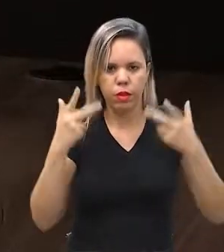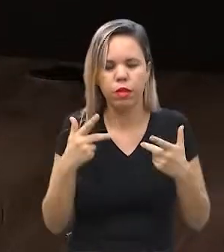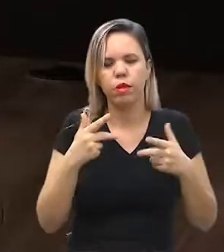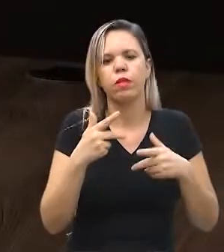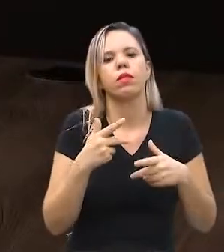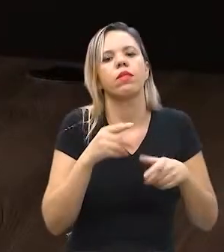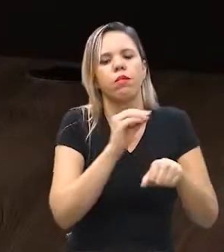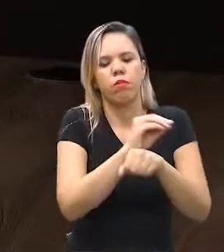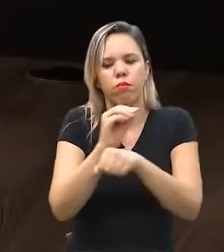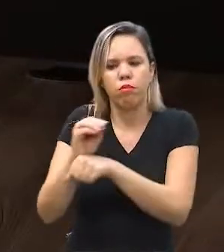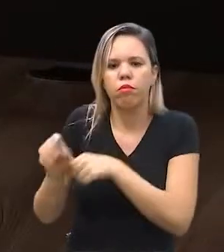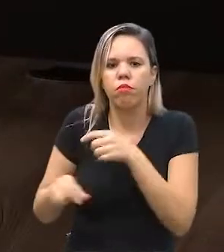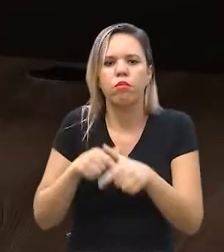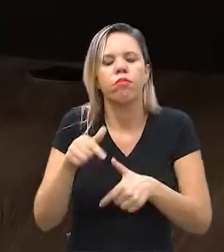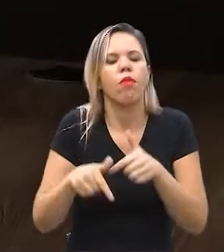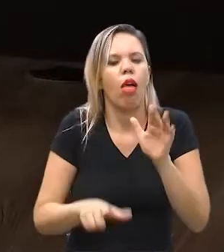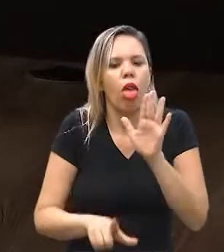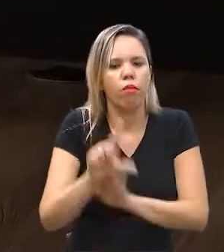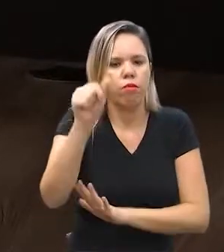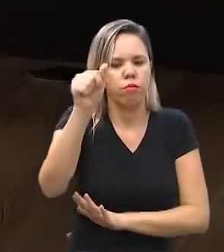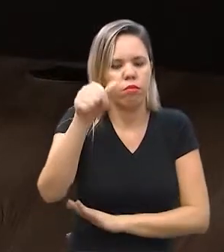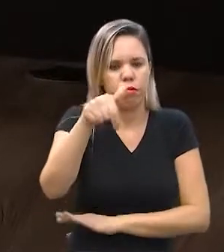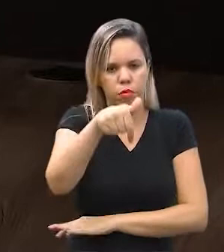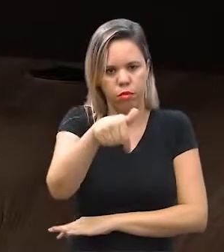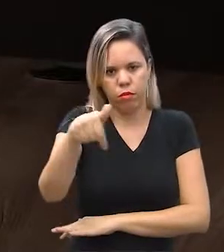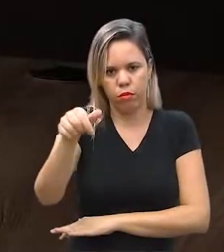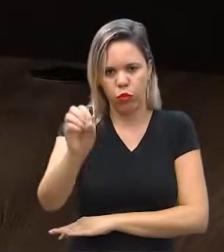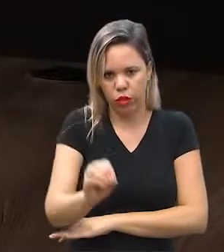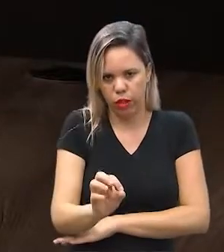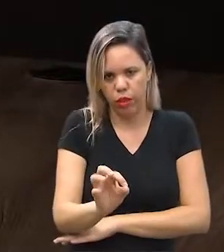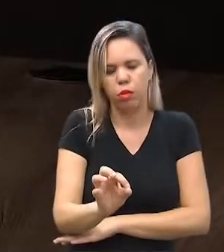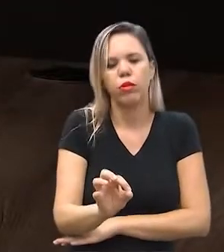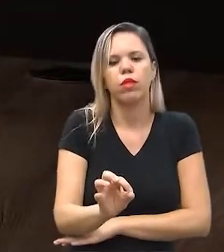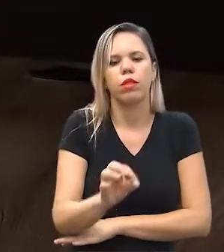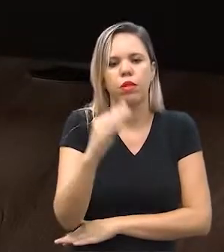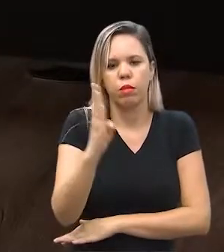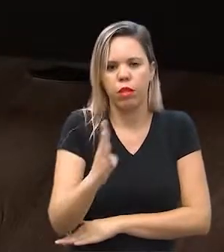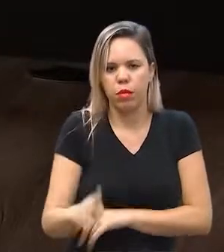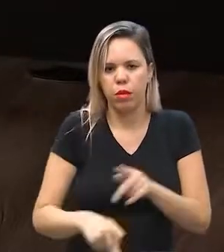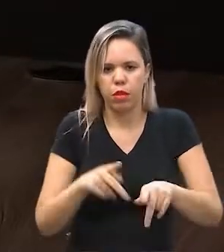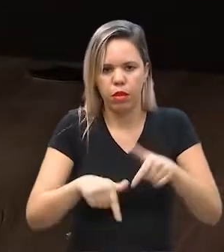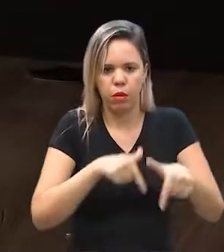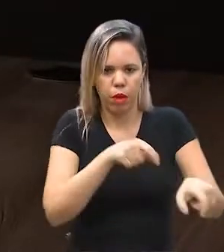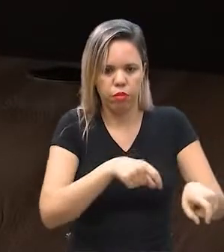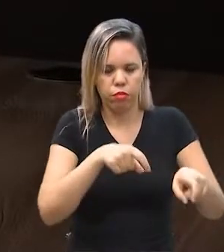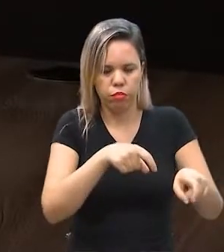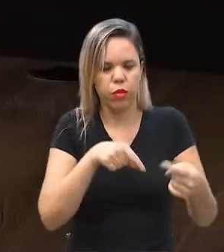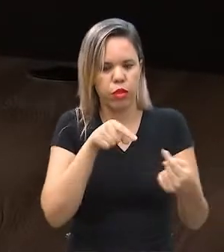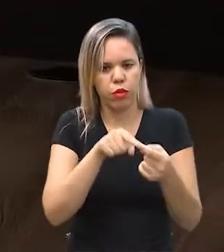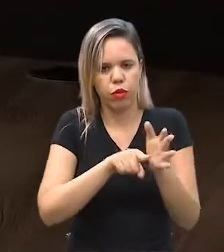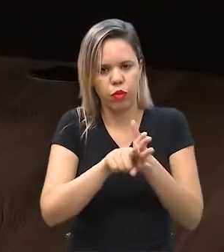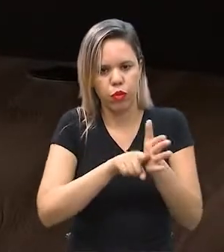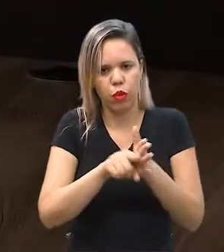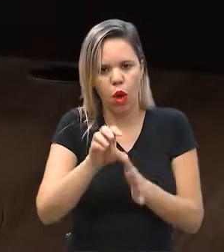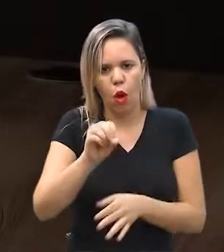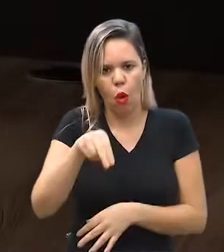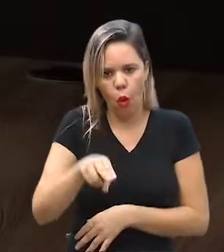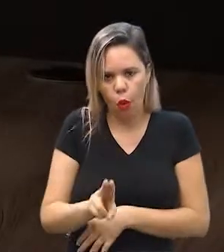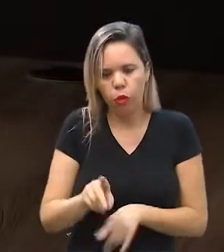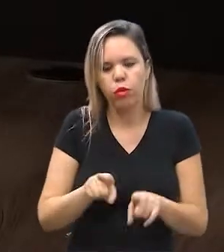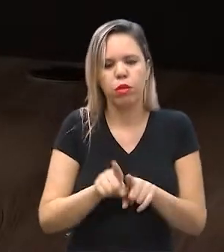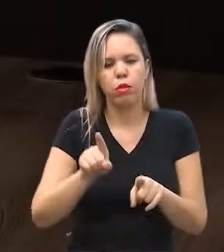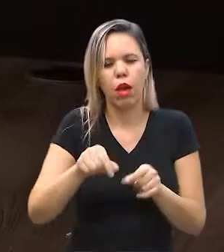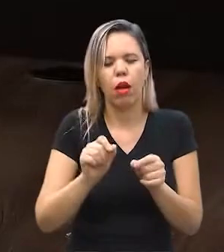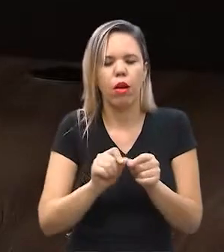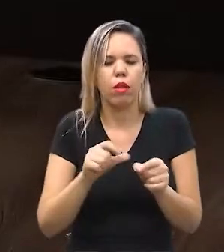Abastecimento, por gerar renda para 70% dos brasileiros no campo. E de acordo ainda com a ONU,